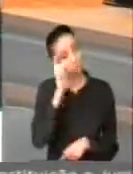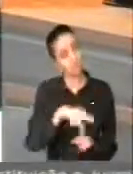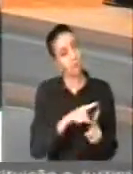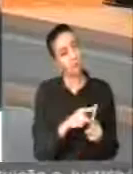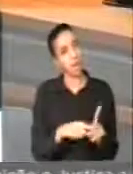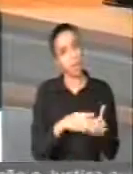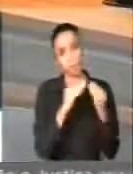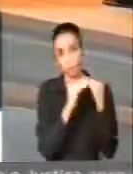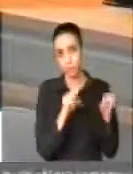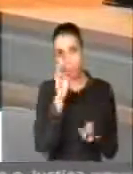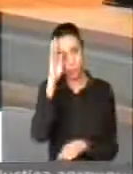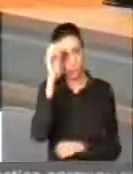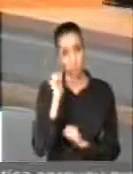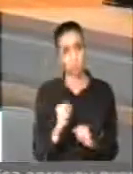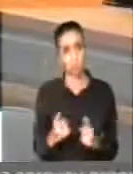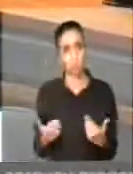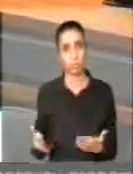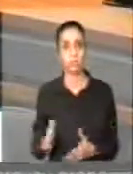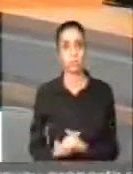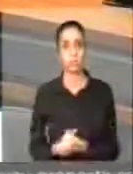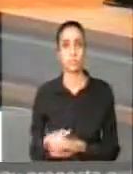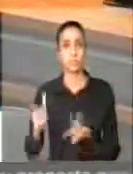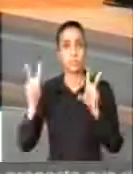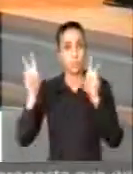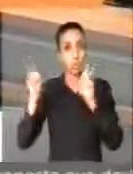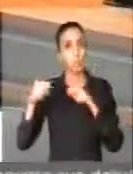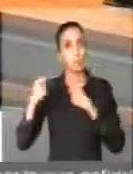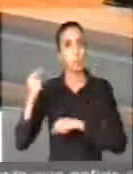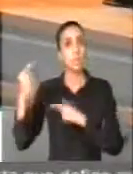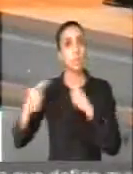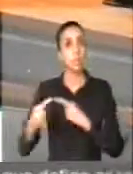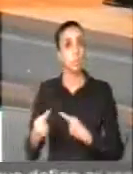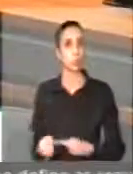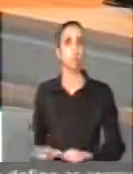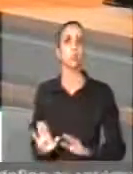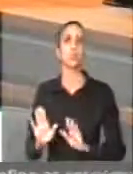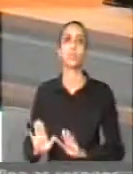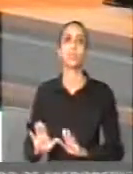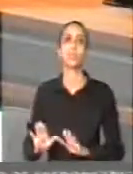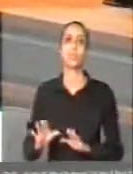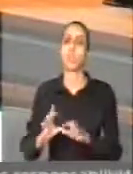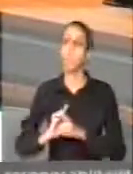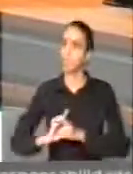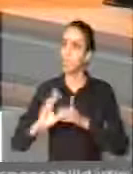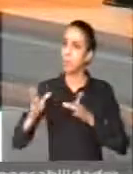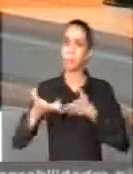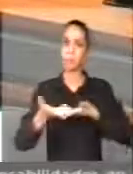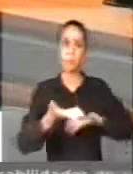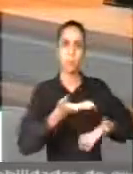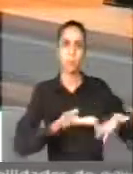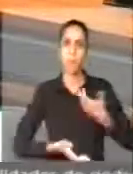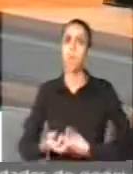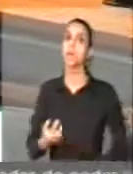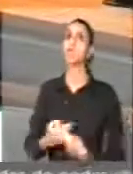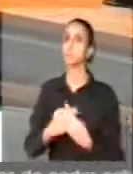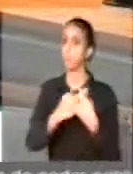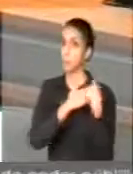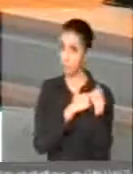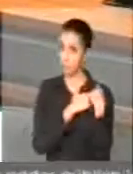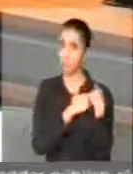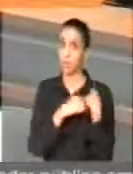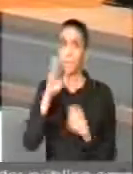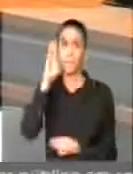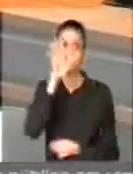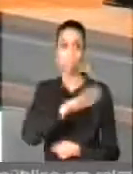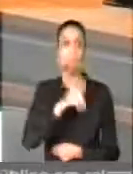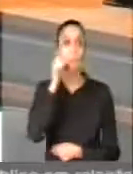muito oportuno que essa matéria possa ser discutida de uma forma muito democrática, com muita responsabilidade, principalmente para as